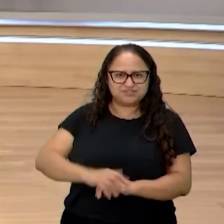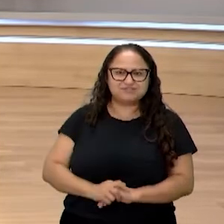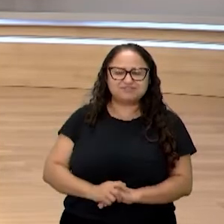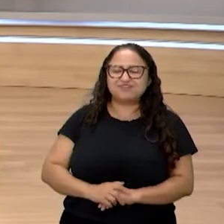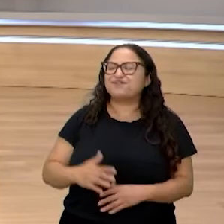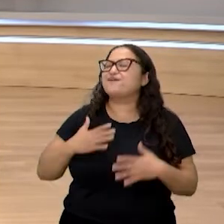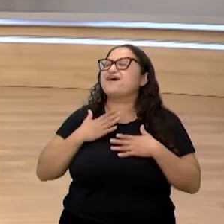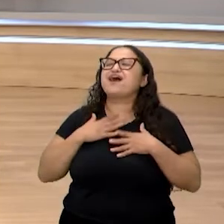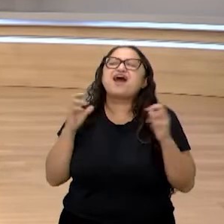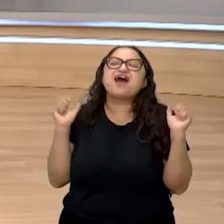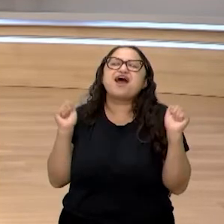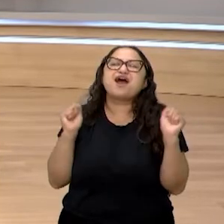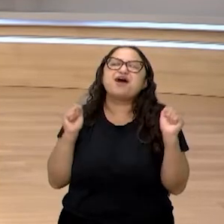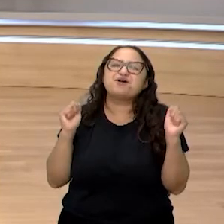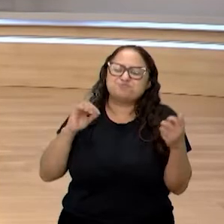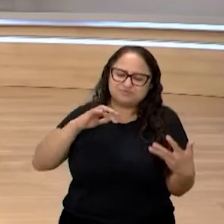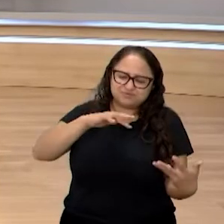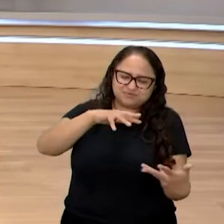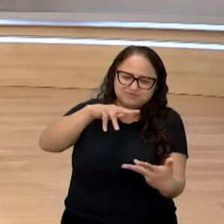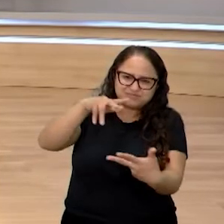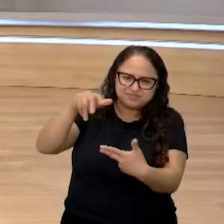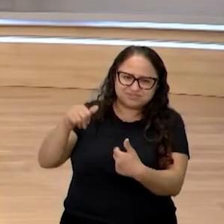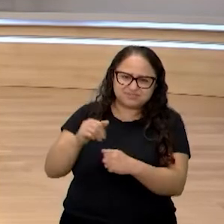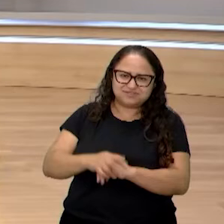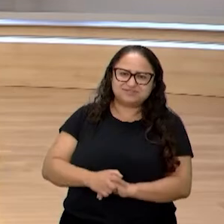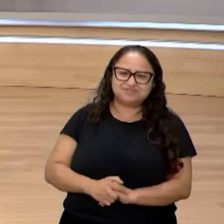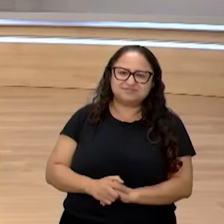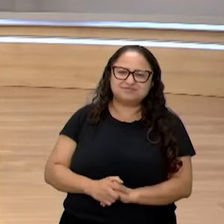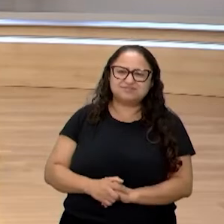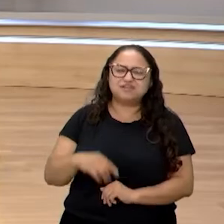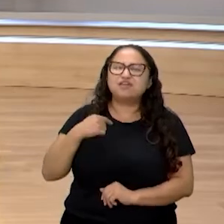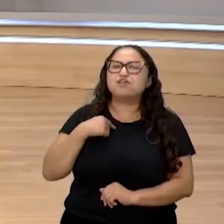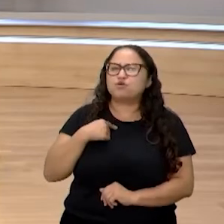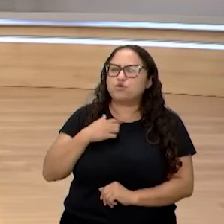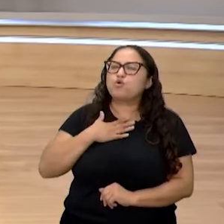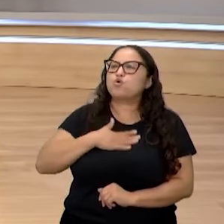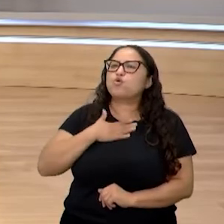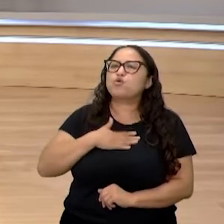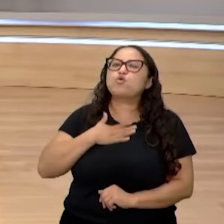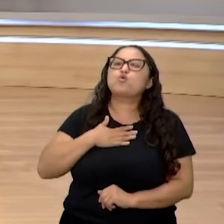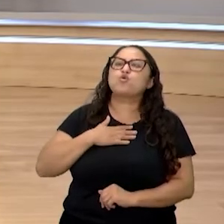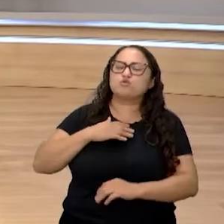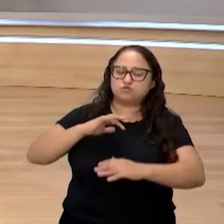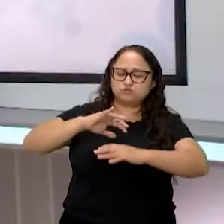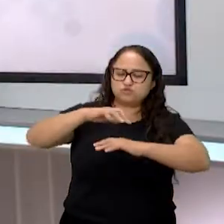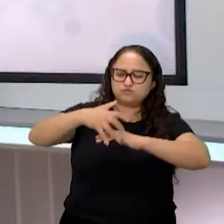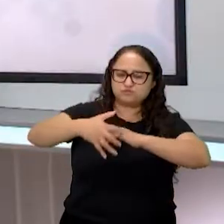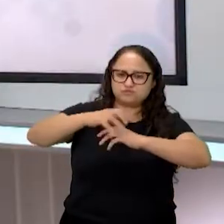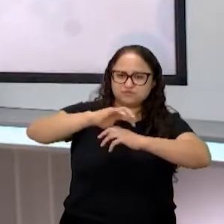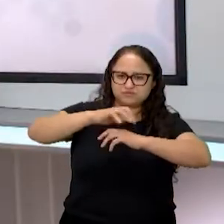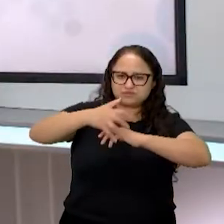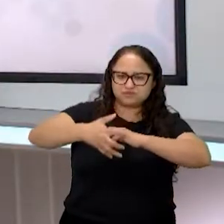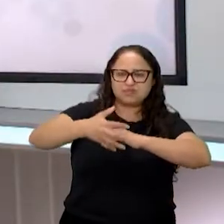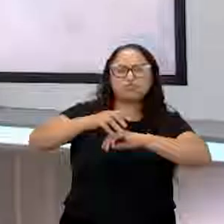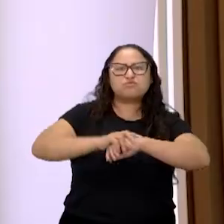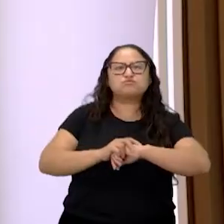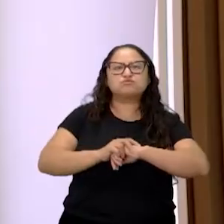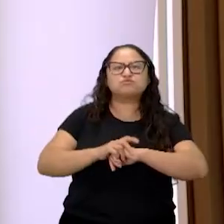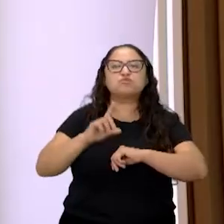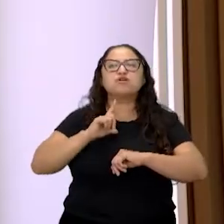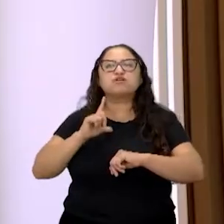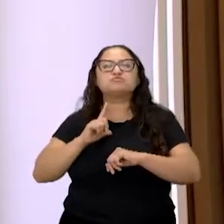planetas. Adora, né? Eu adoro. Qual é o seu preferido, assim? Olha, eu gosto bastante de Saturno, eu gosto